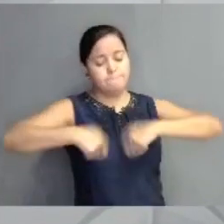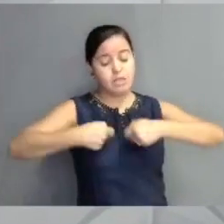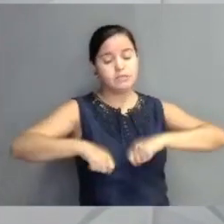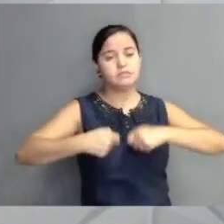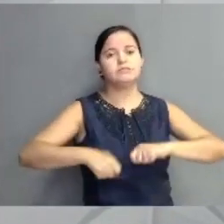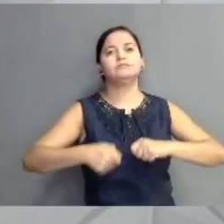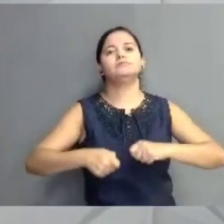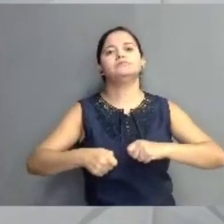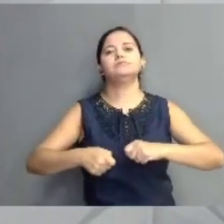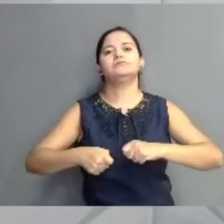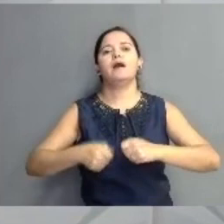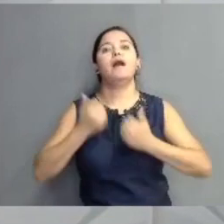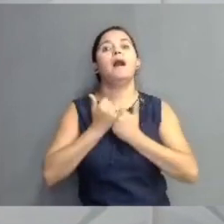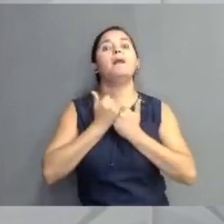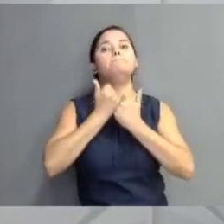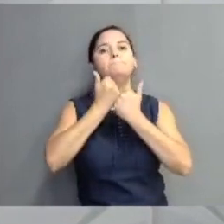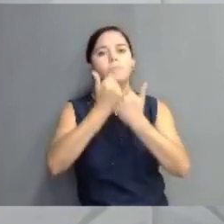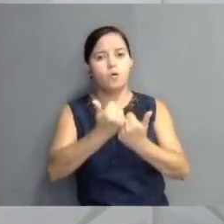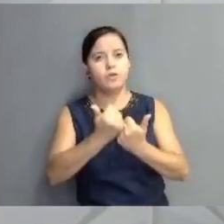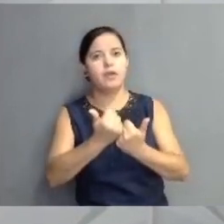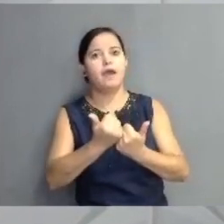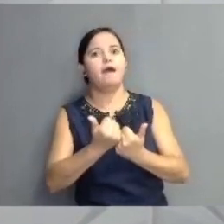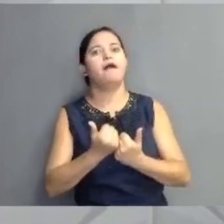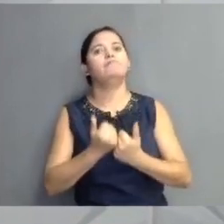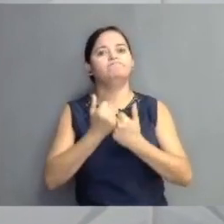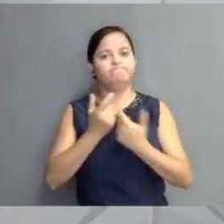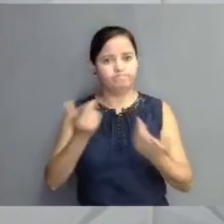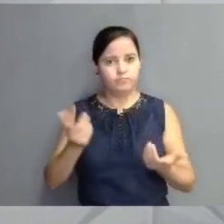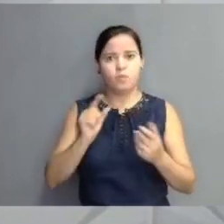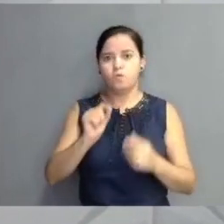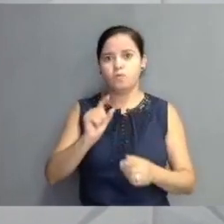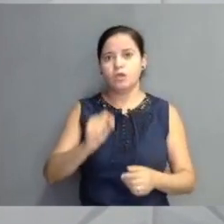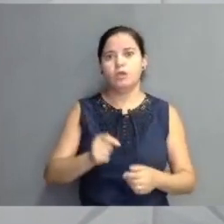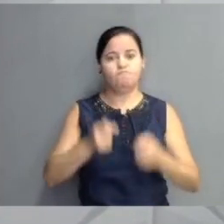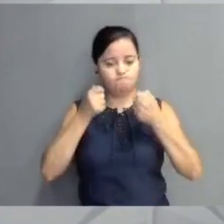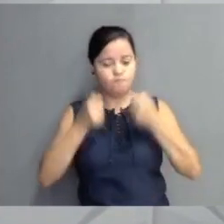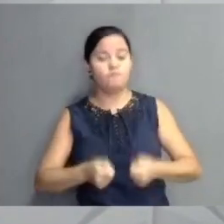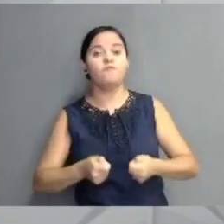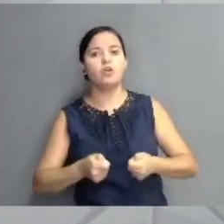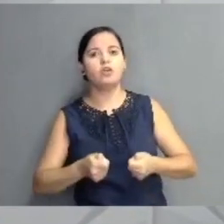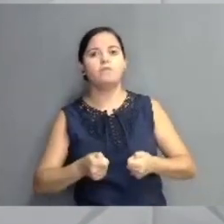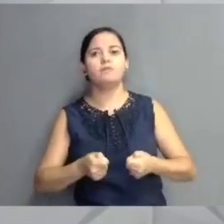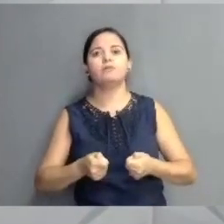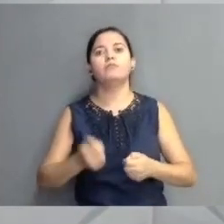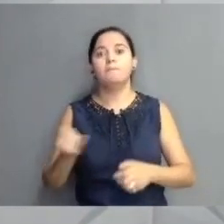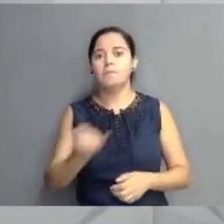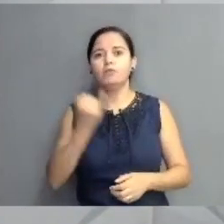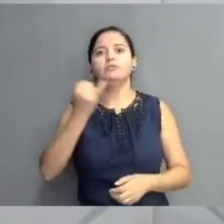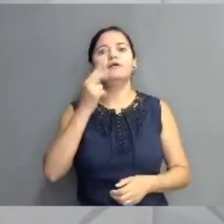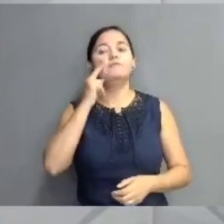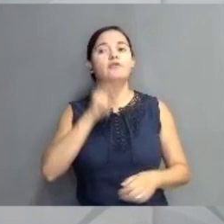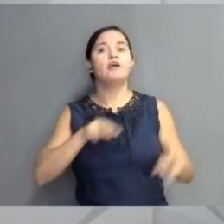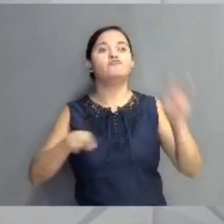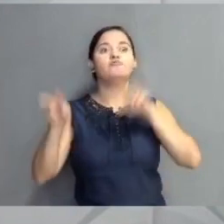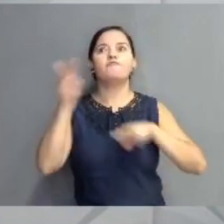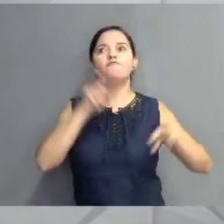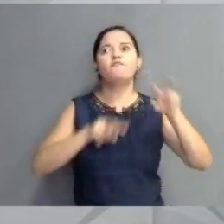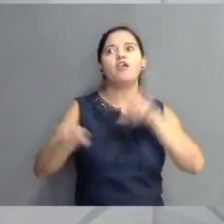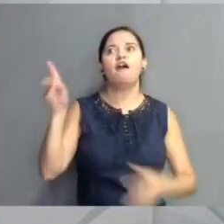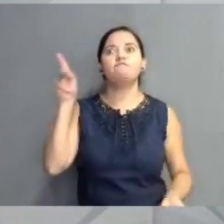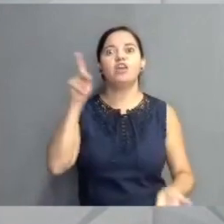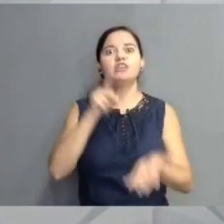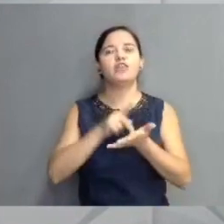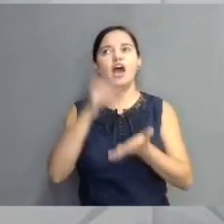necessidade. Então, apoiar a nossa afirmativa em um argumento de consenso é a partir da realidade, né, que a